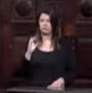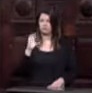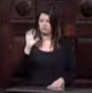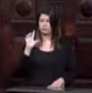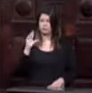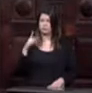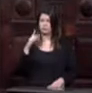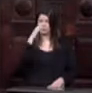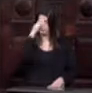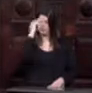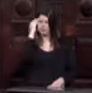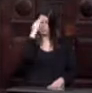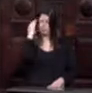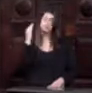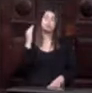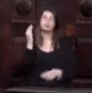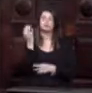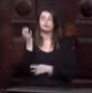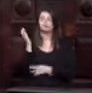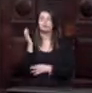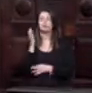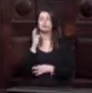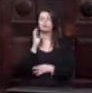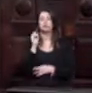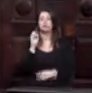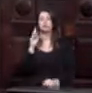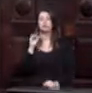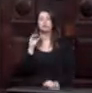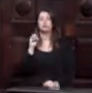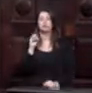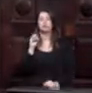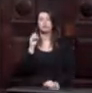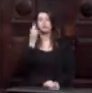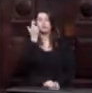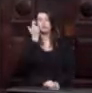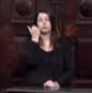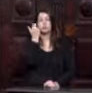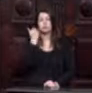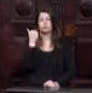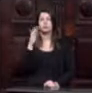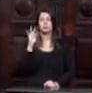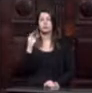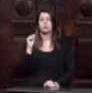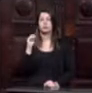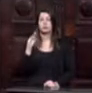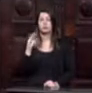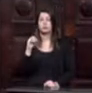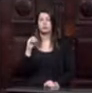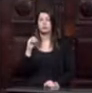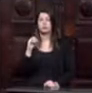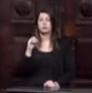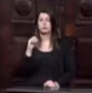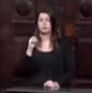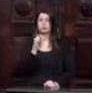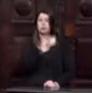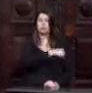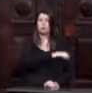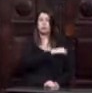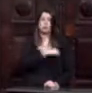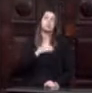Flávio Bolsonaro, Gilberto, Osório, Eliomar, Flávio, Enfermeira,